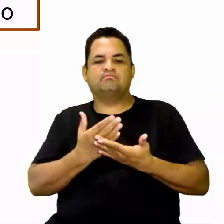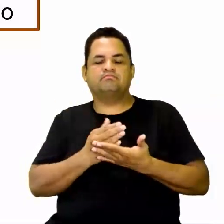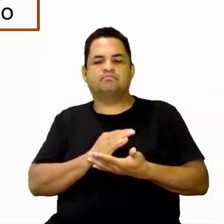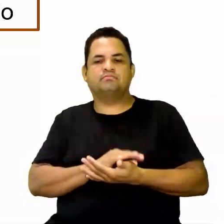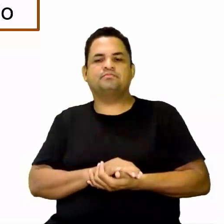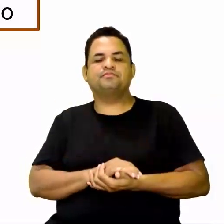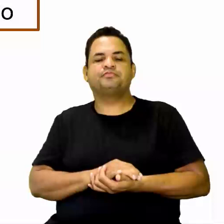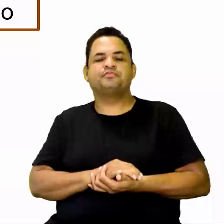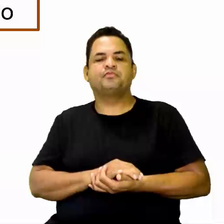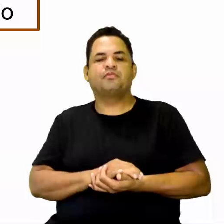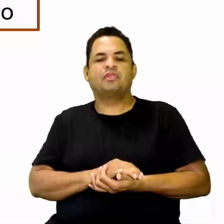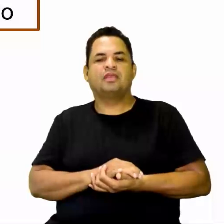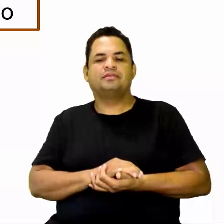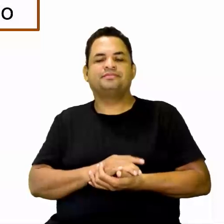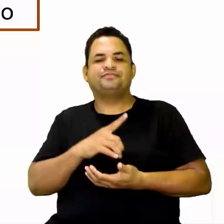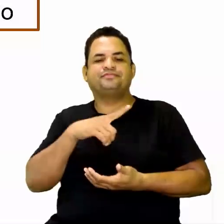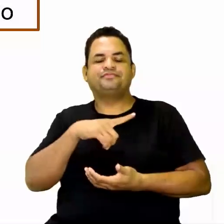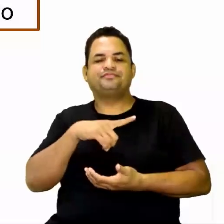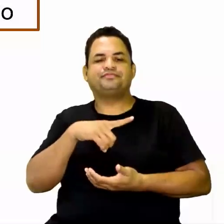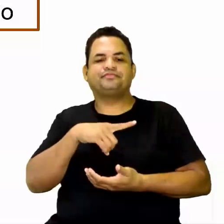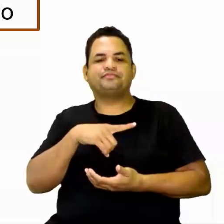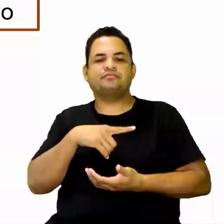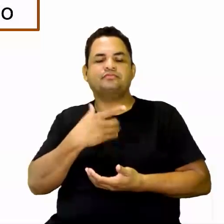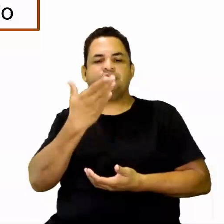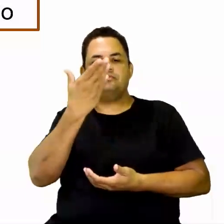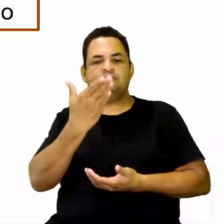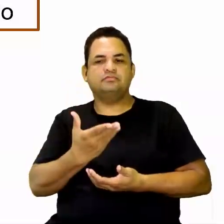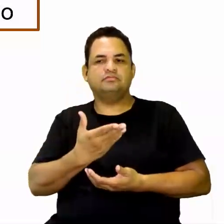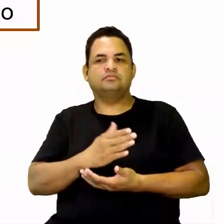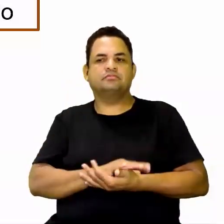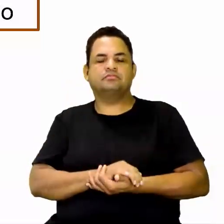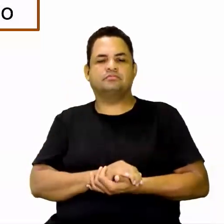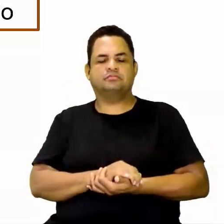né? Você tem, então,